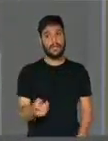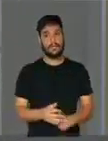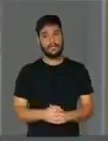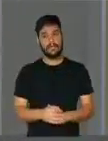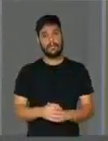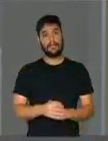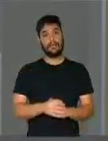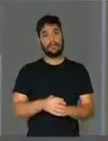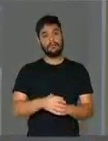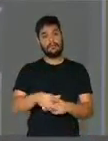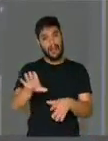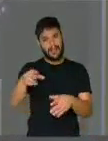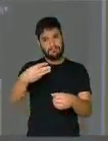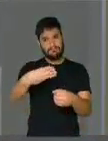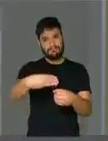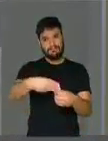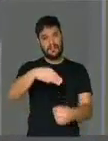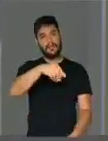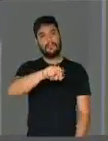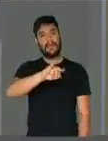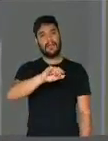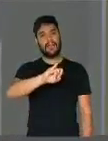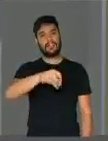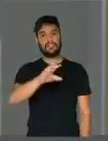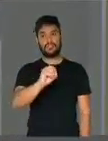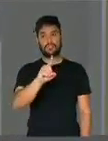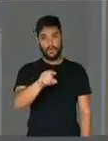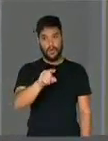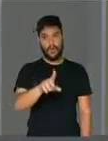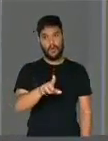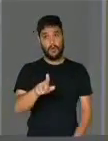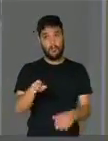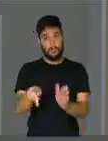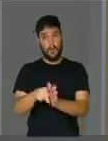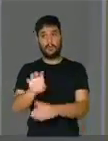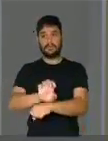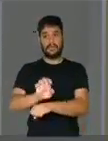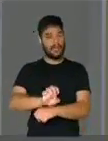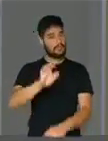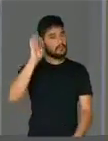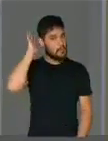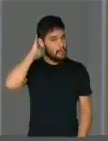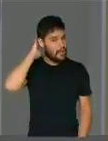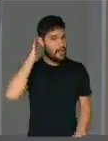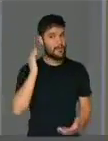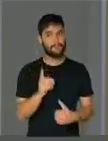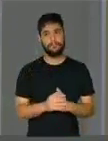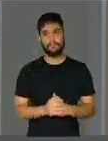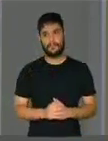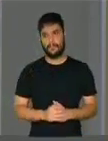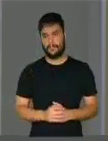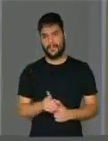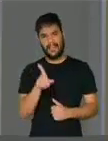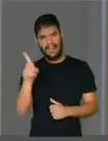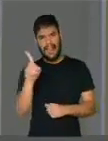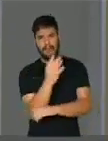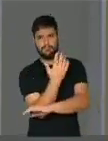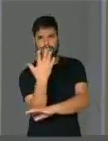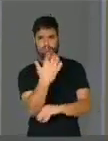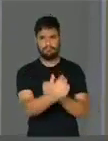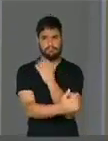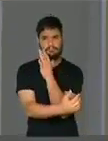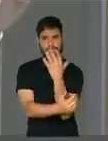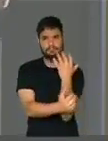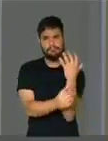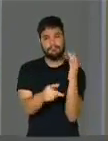no Marajó, Pará, uma área com relativa fragilidade do bioma